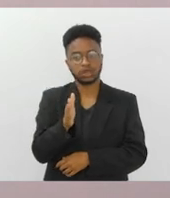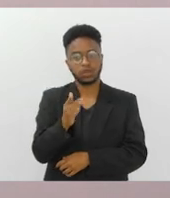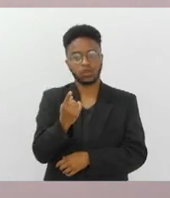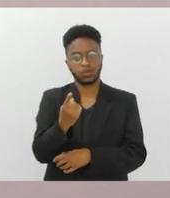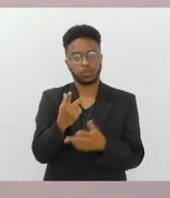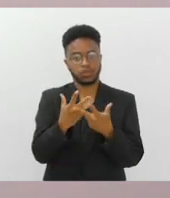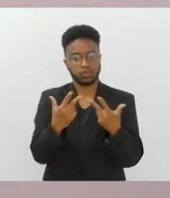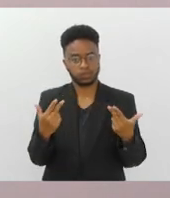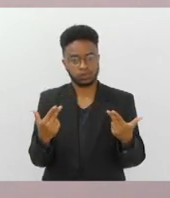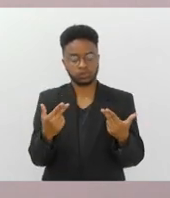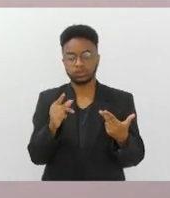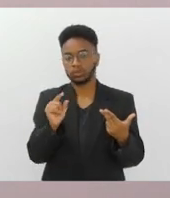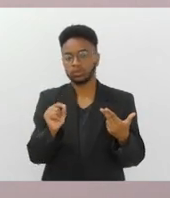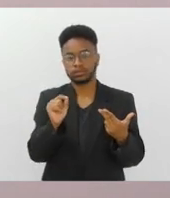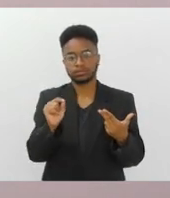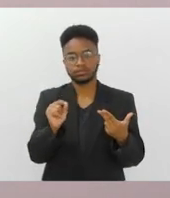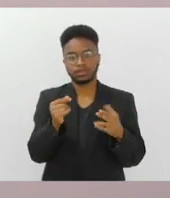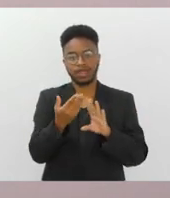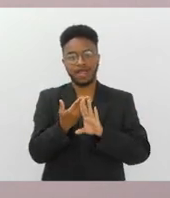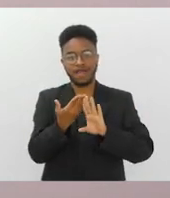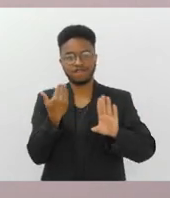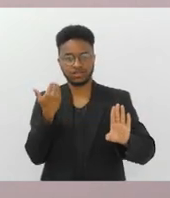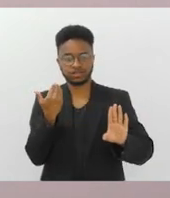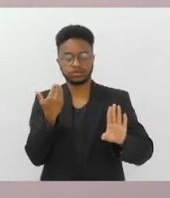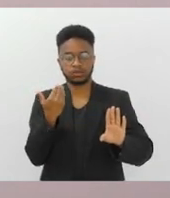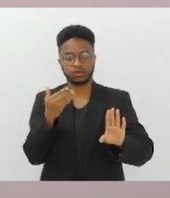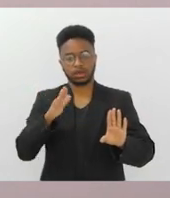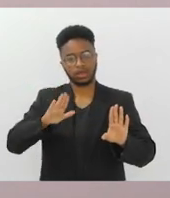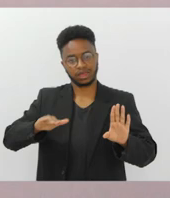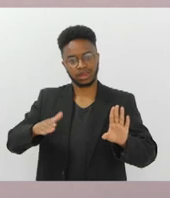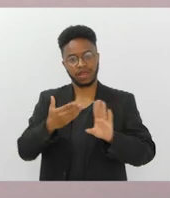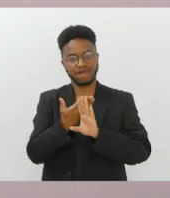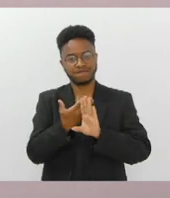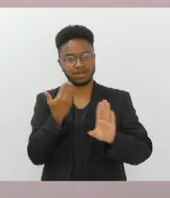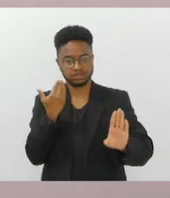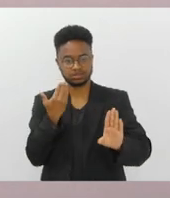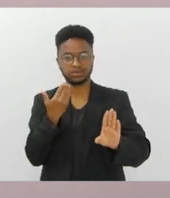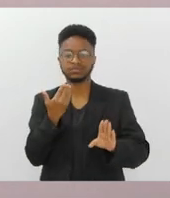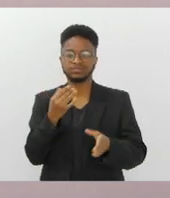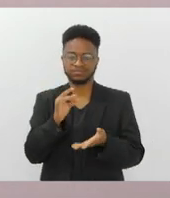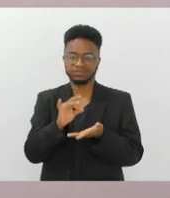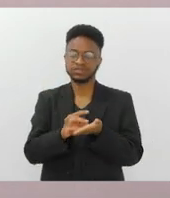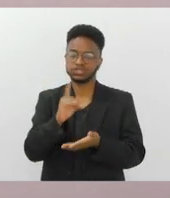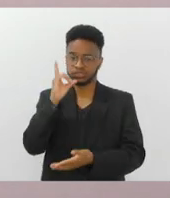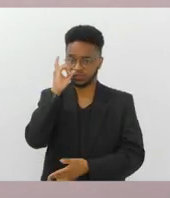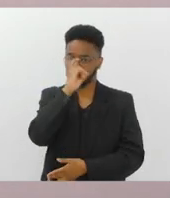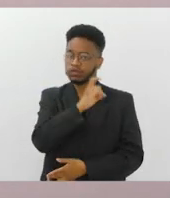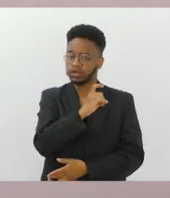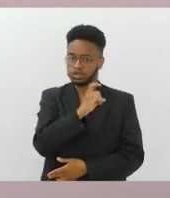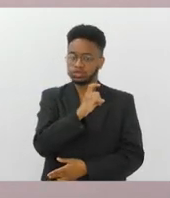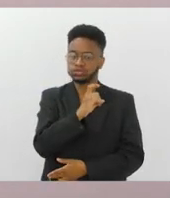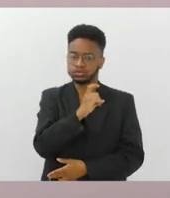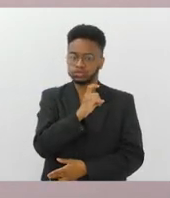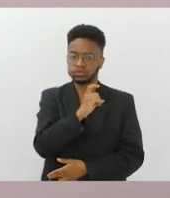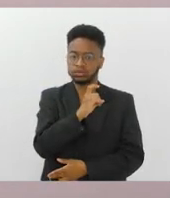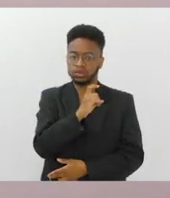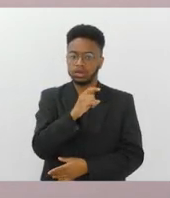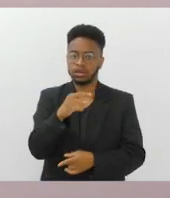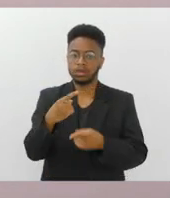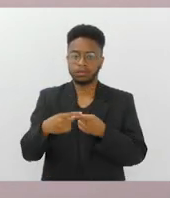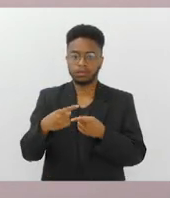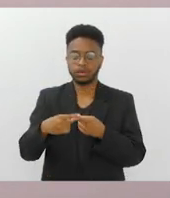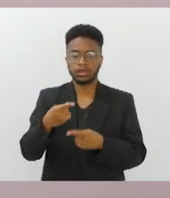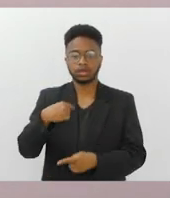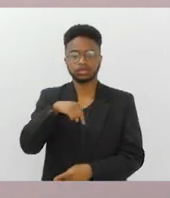casos que era já o afastamento da criança. Isso foi muito dolorido, assim, muito difícil. A gente vai ver,